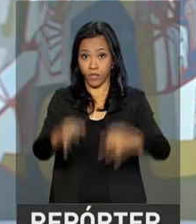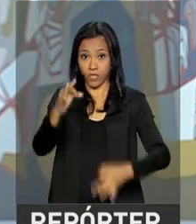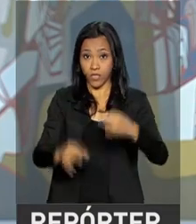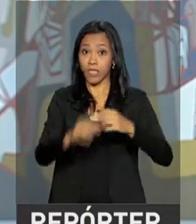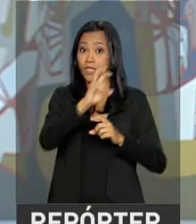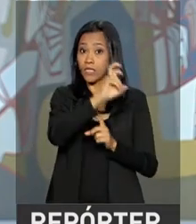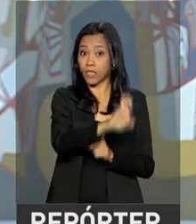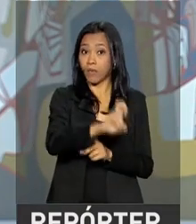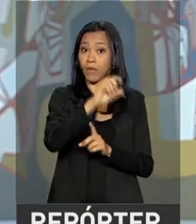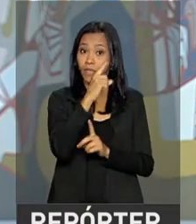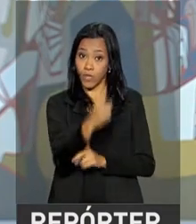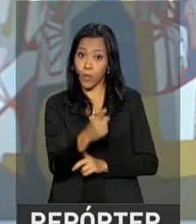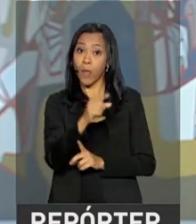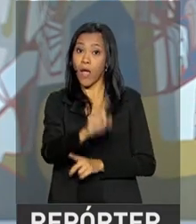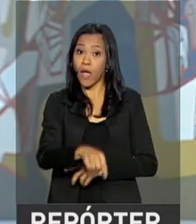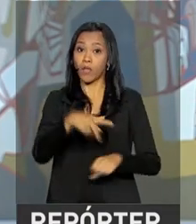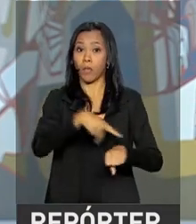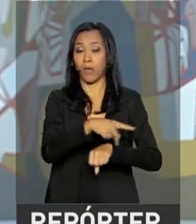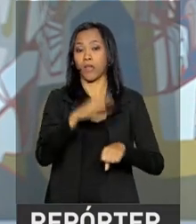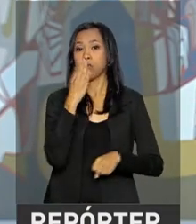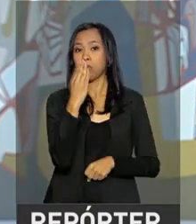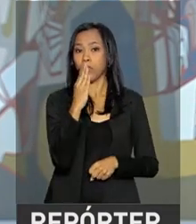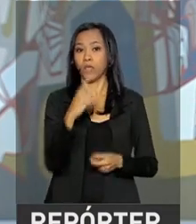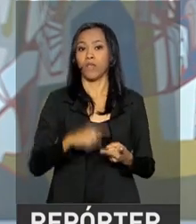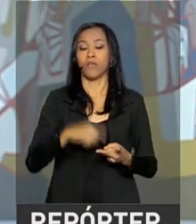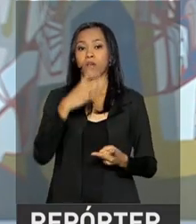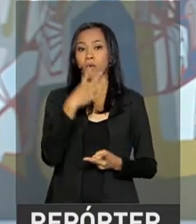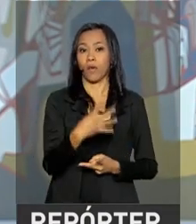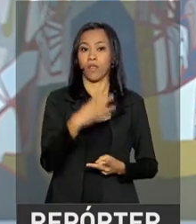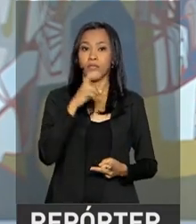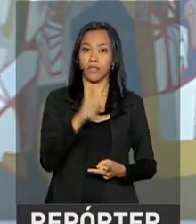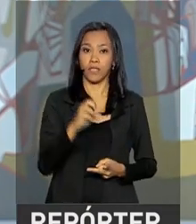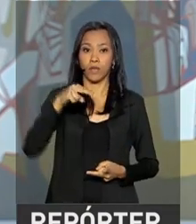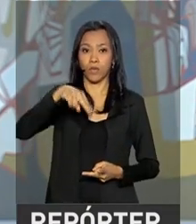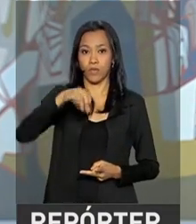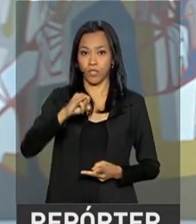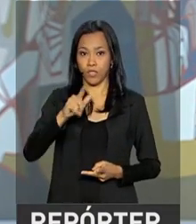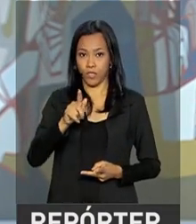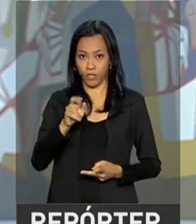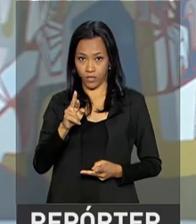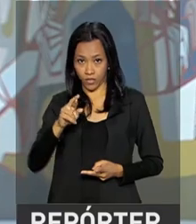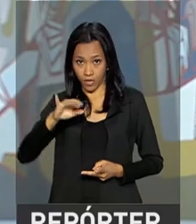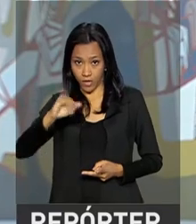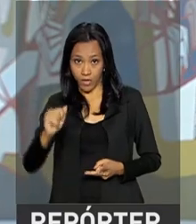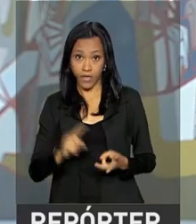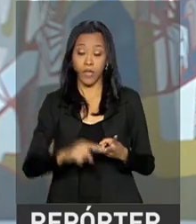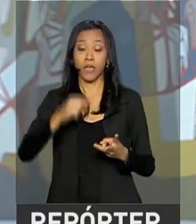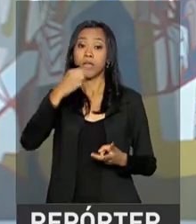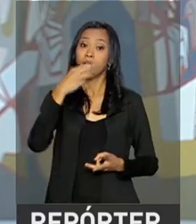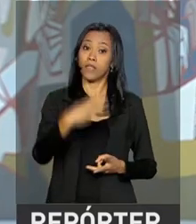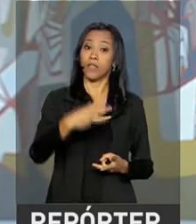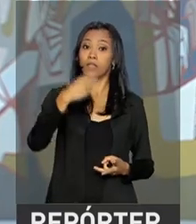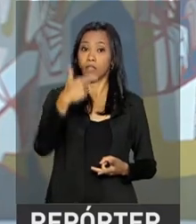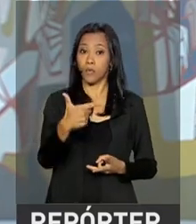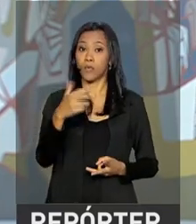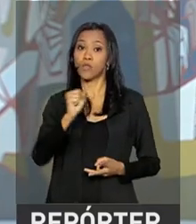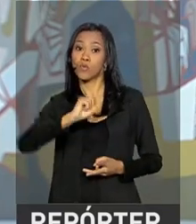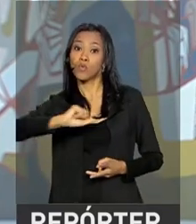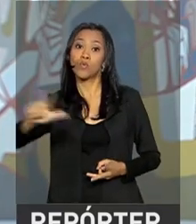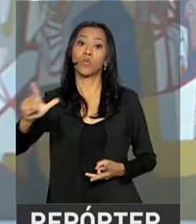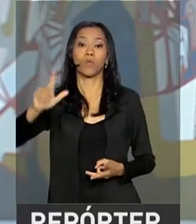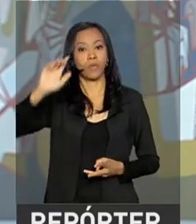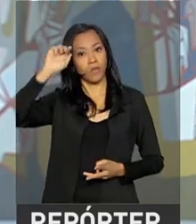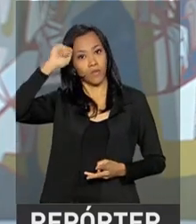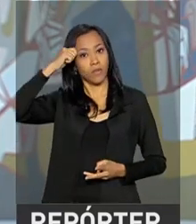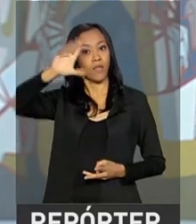51 eram de bolivianos, 45 de nigerianos e 32 de sul-africanos. O crime